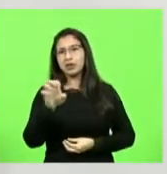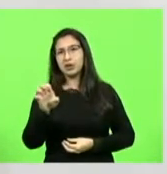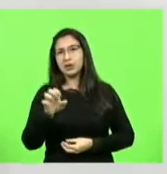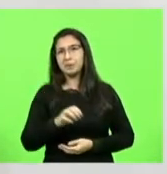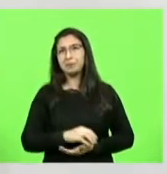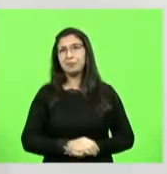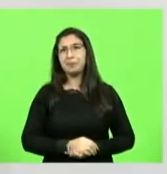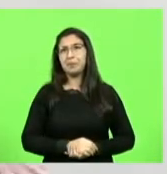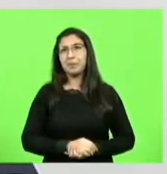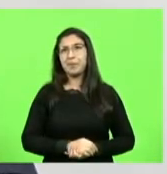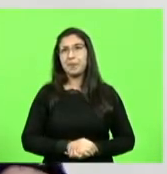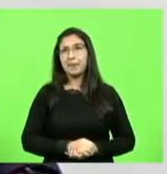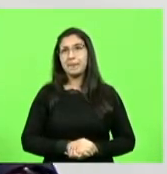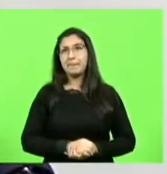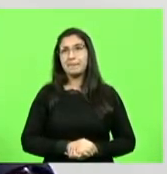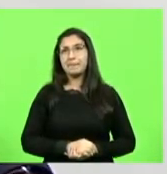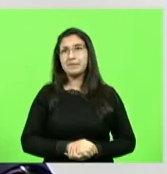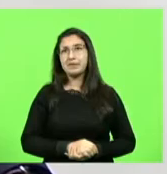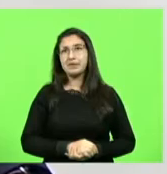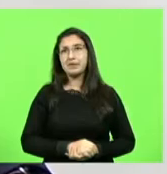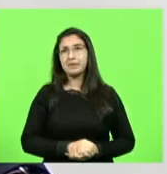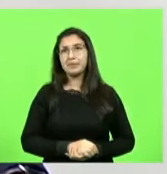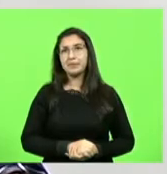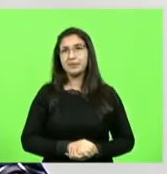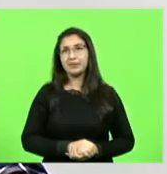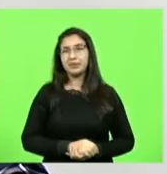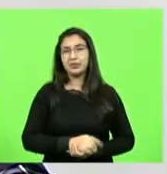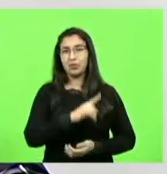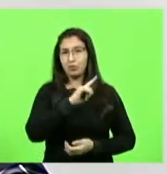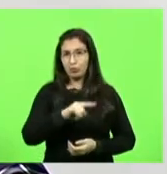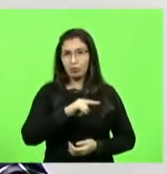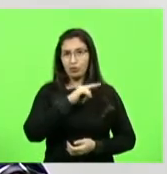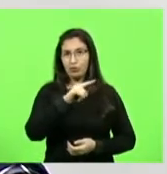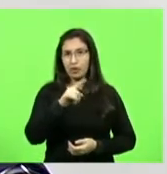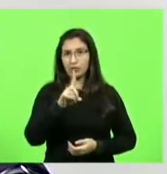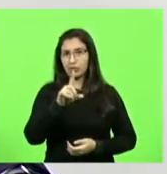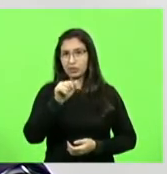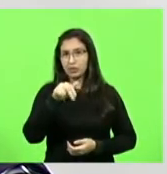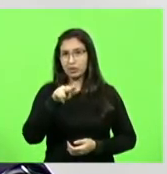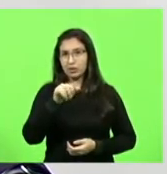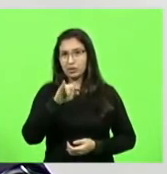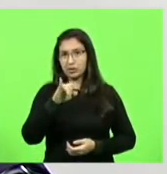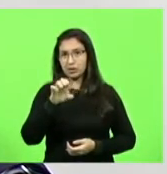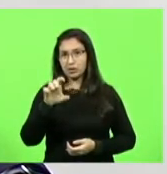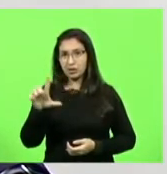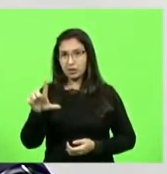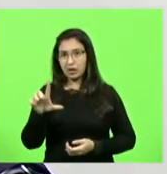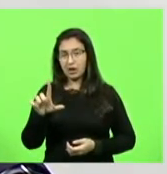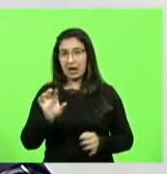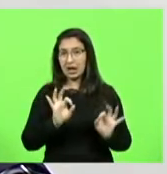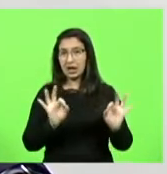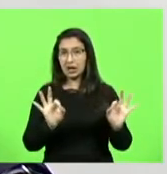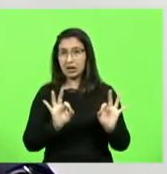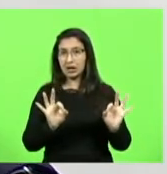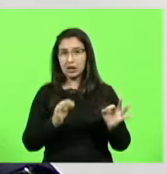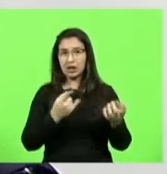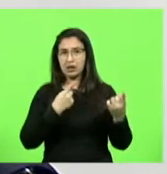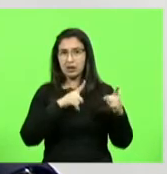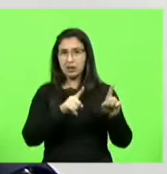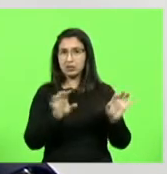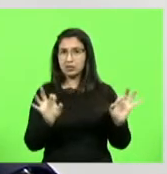deputado. Nem o veto da Daniela sofreu essas